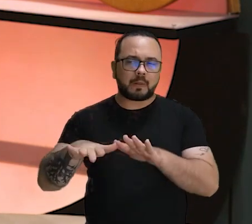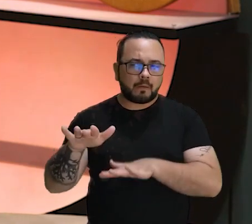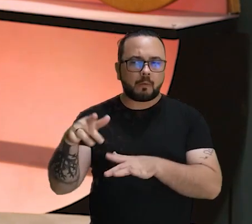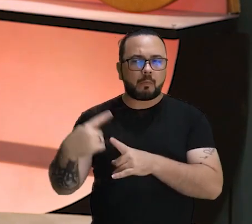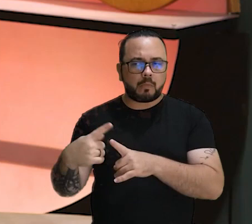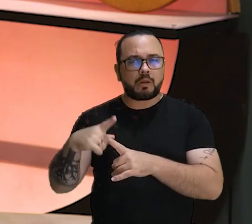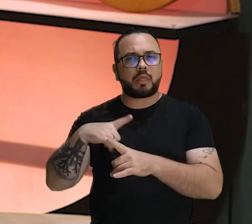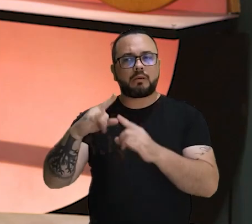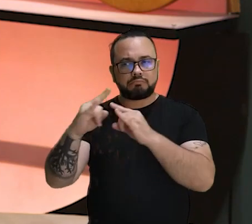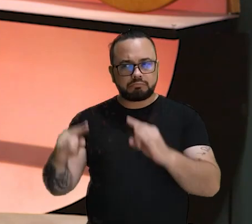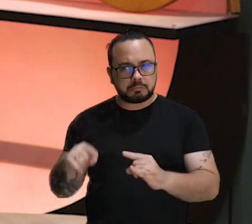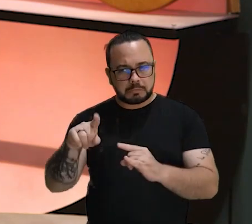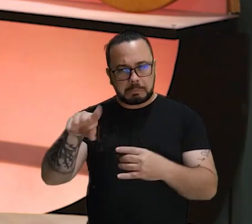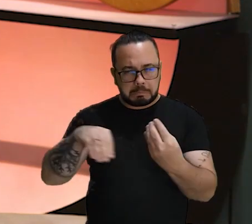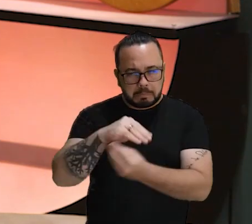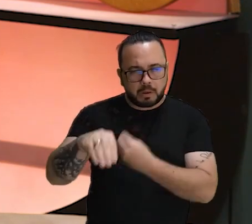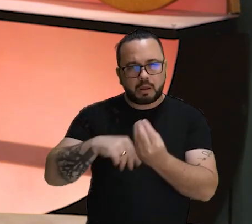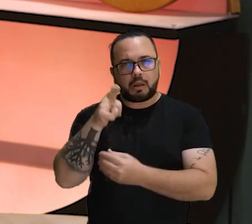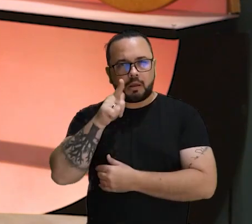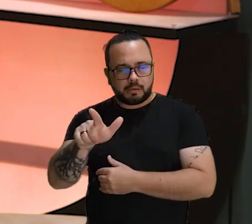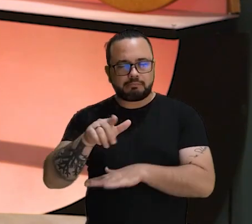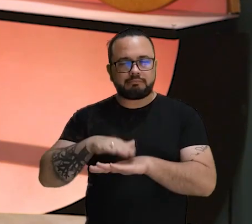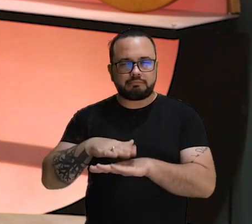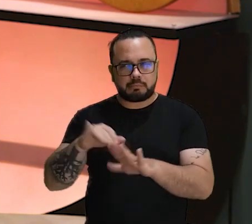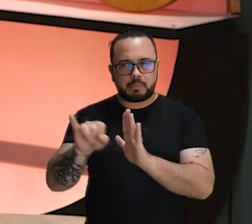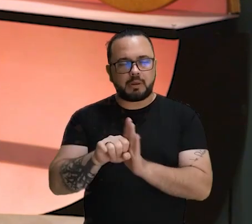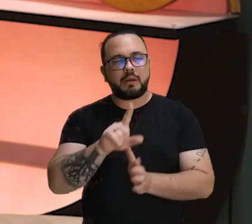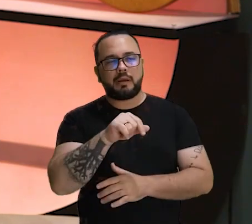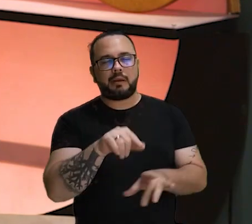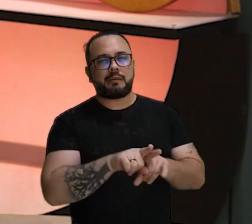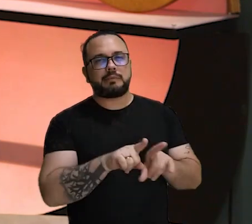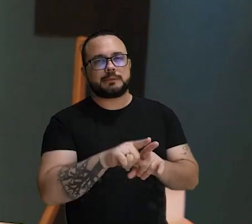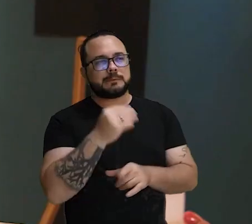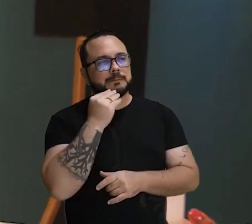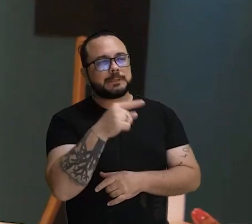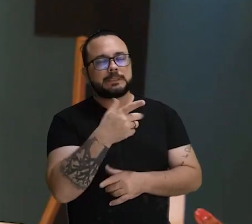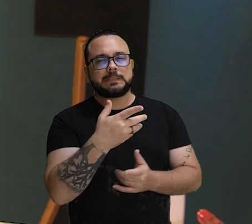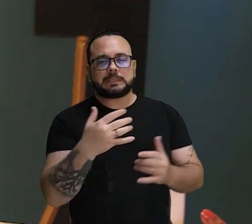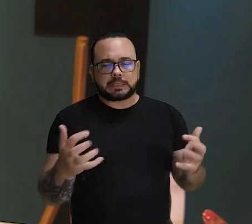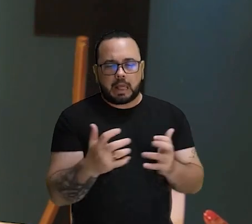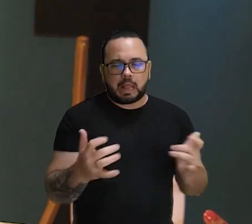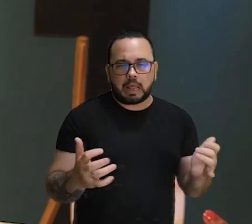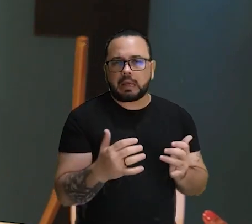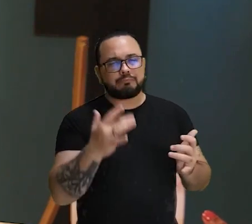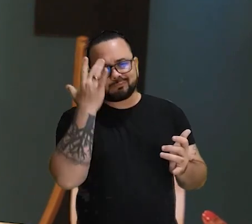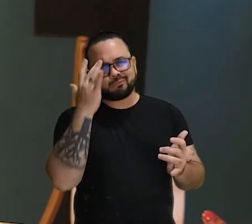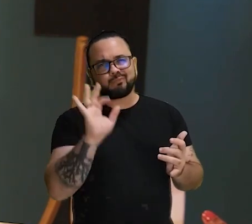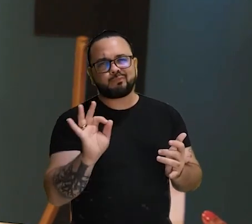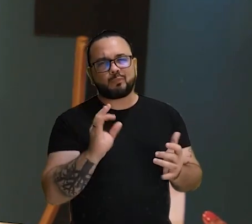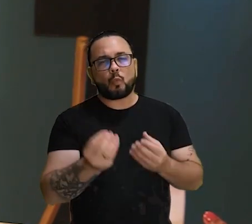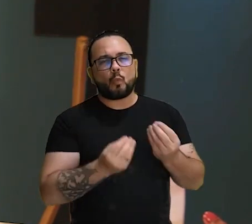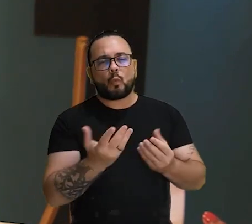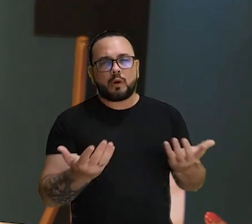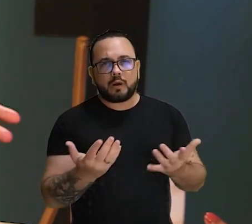uma mistura toda que deu a Lívia Matos, assim. Que fica essa busca também de uma sanfona que você não sabe dizer muito o que que é,